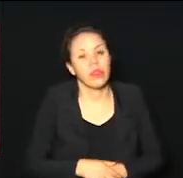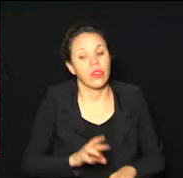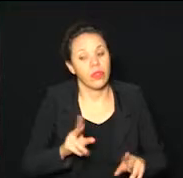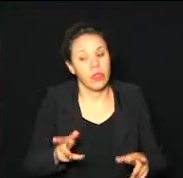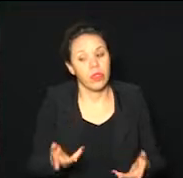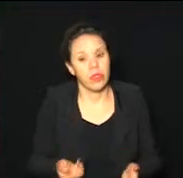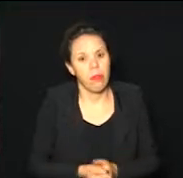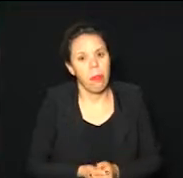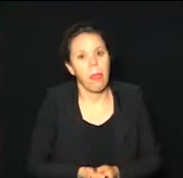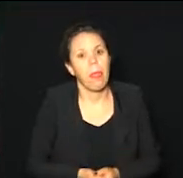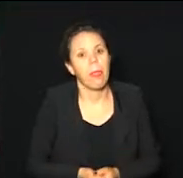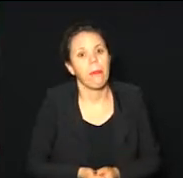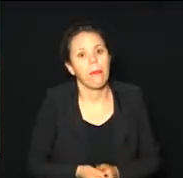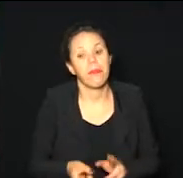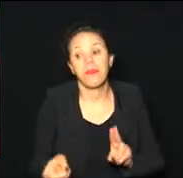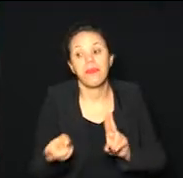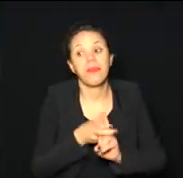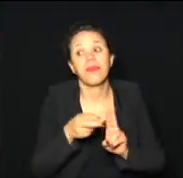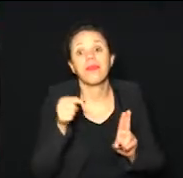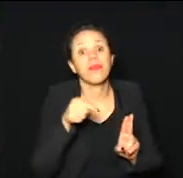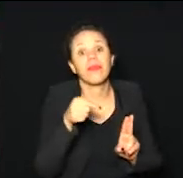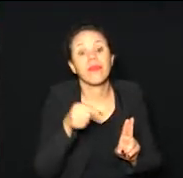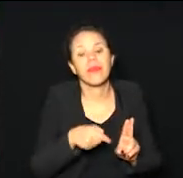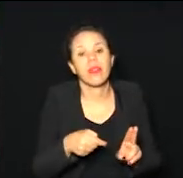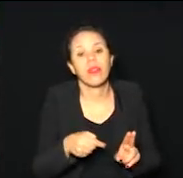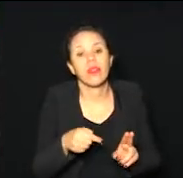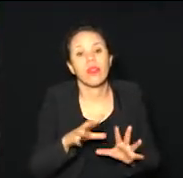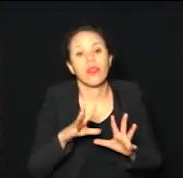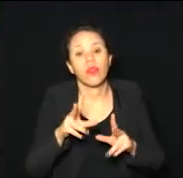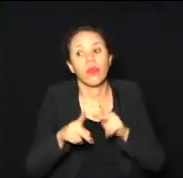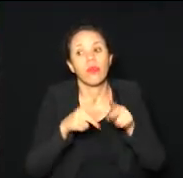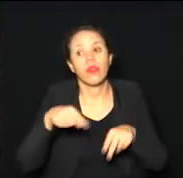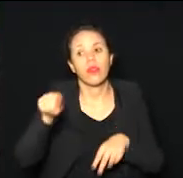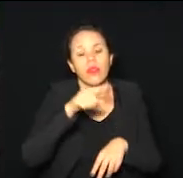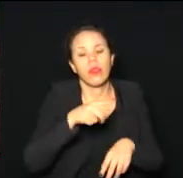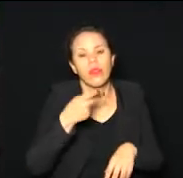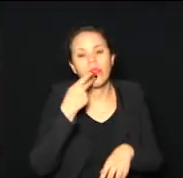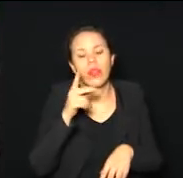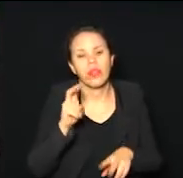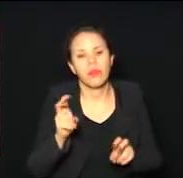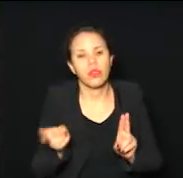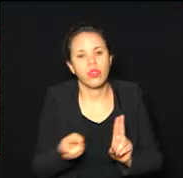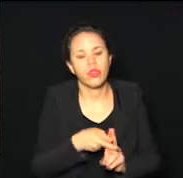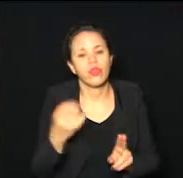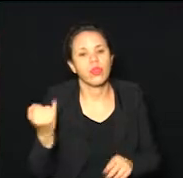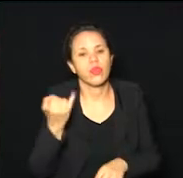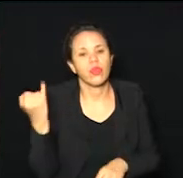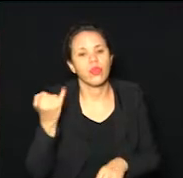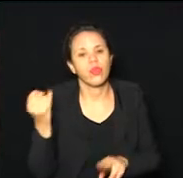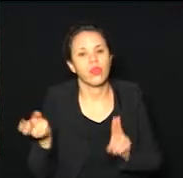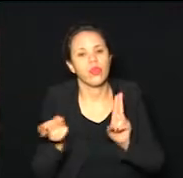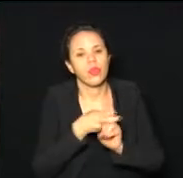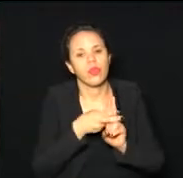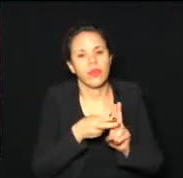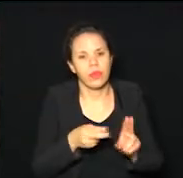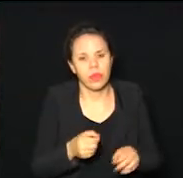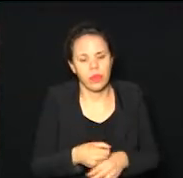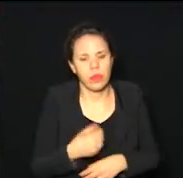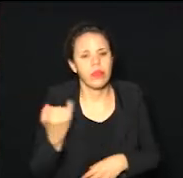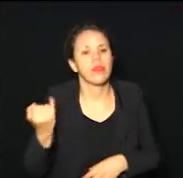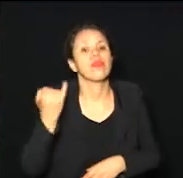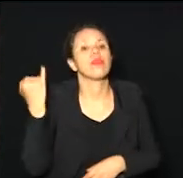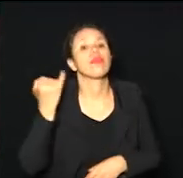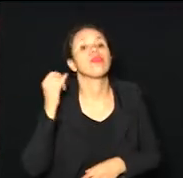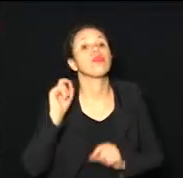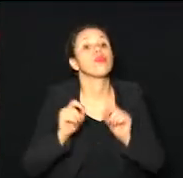diferenciado. E o SUS, né? Vocês todos tocaram na questão do SUS, a importância do SUS, a importância